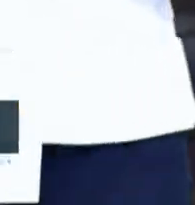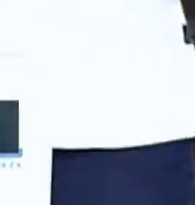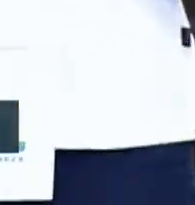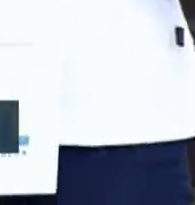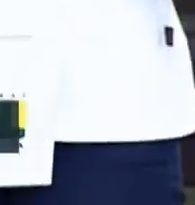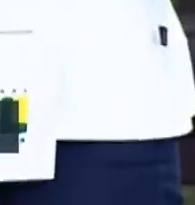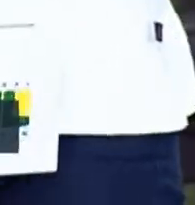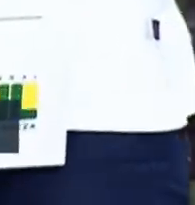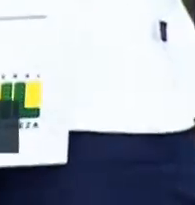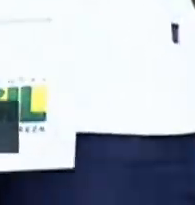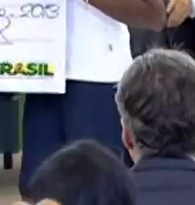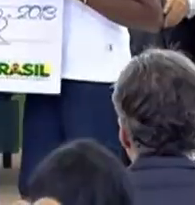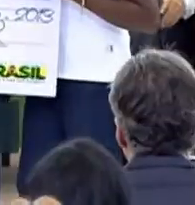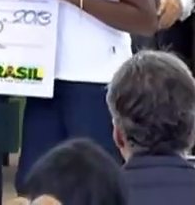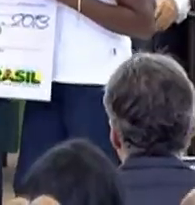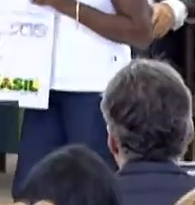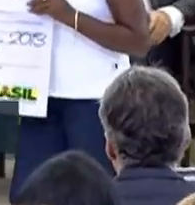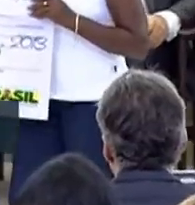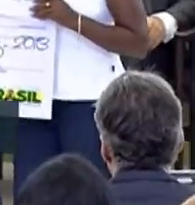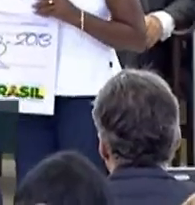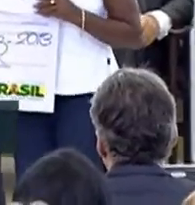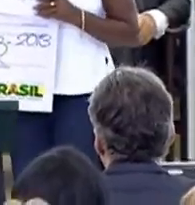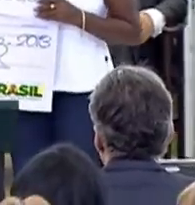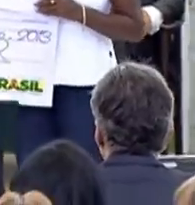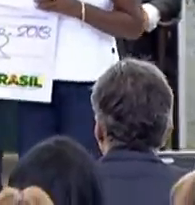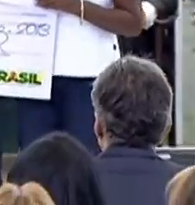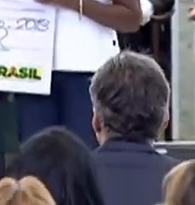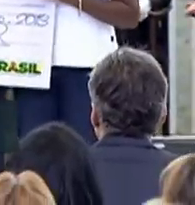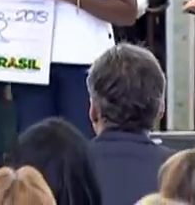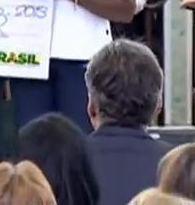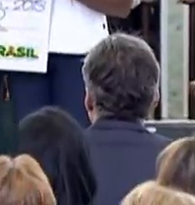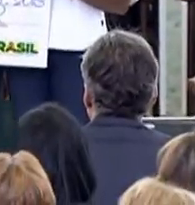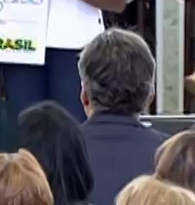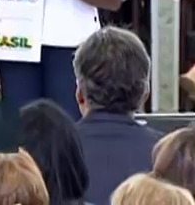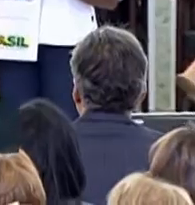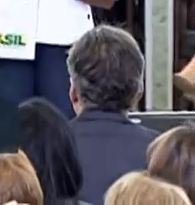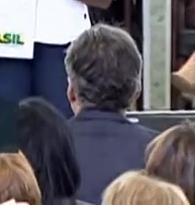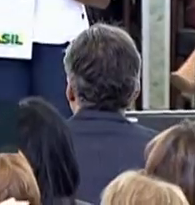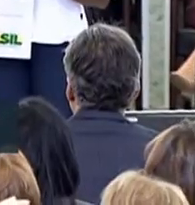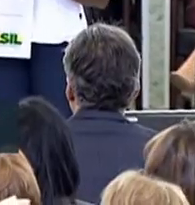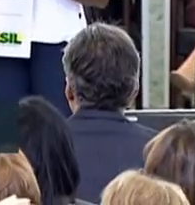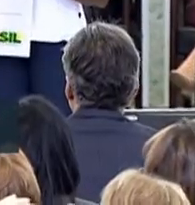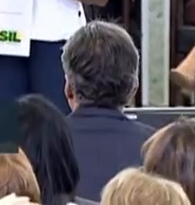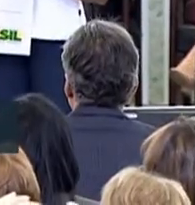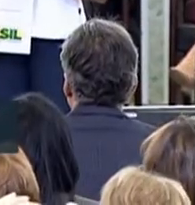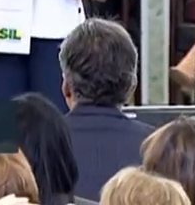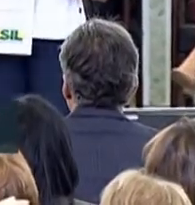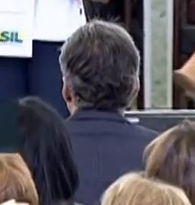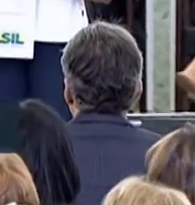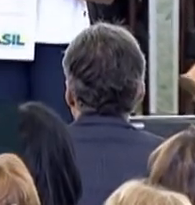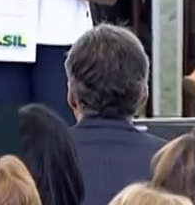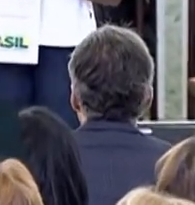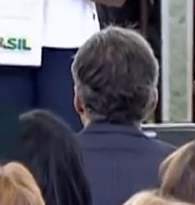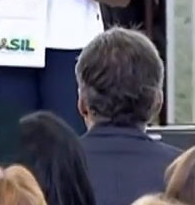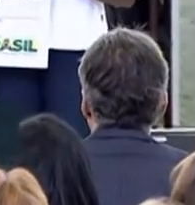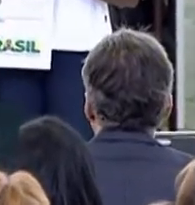no sábado E aí E aí